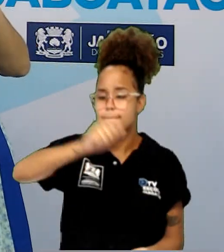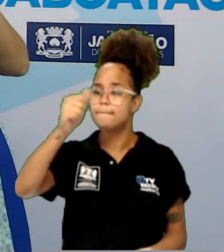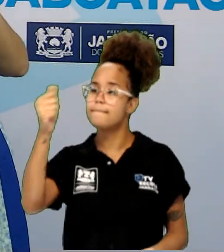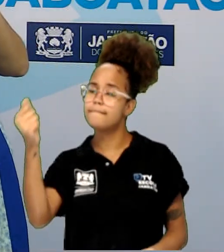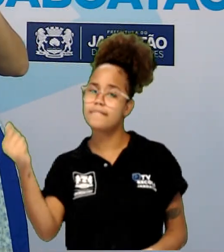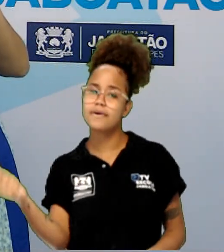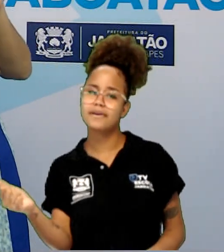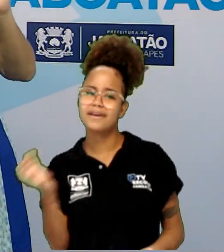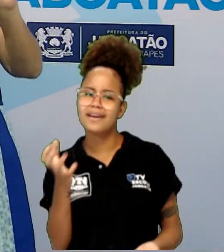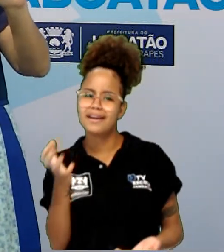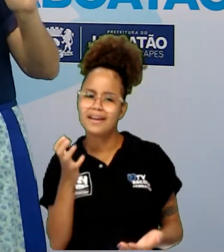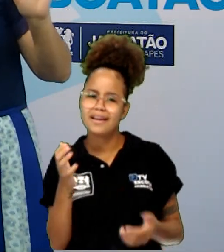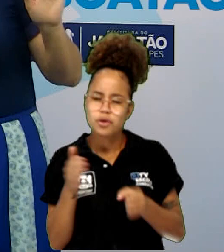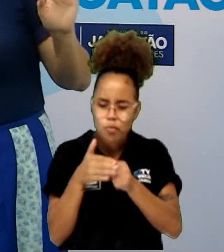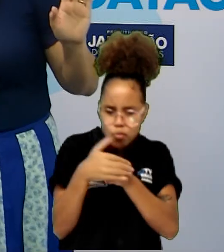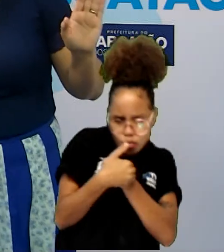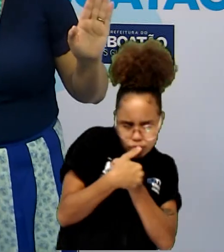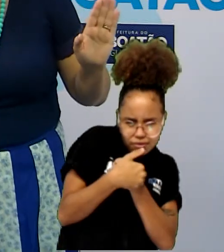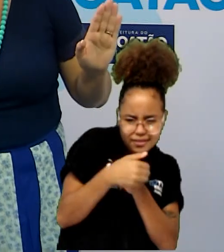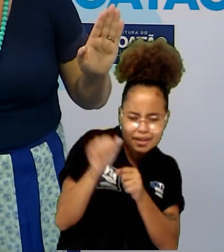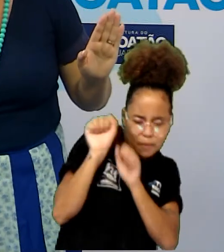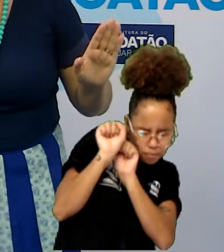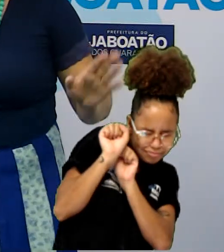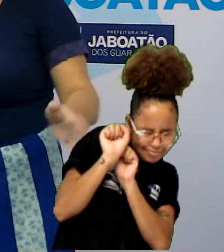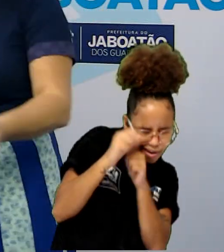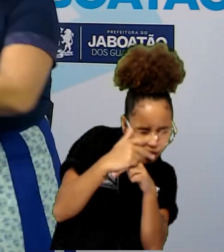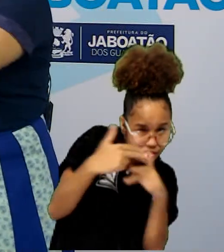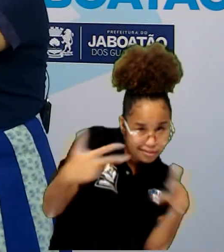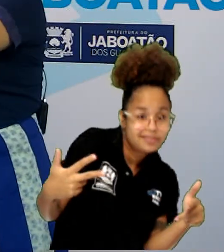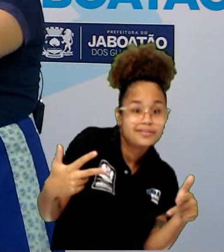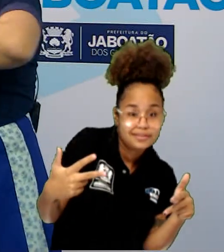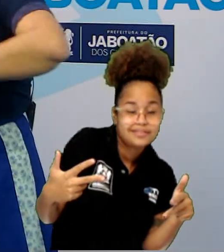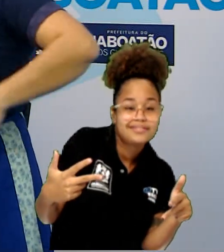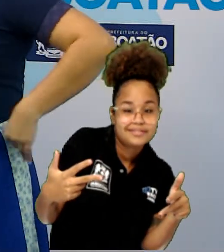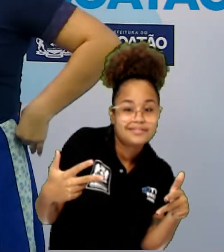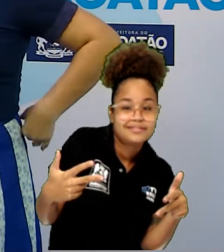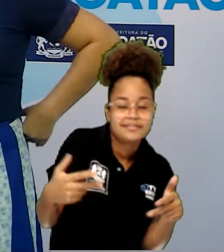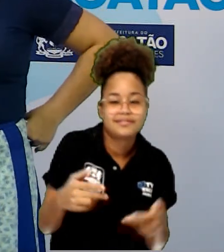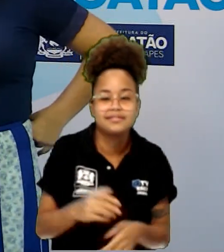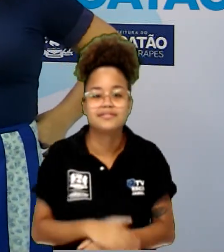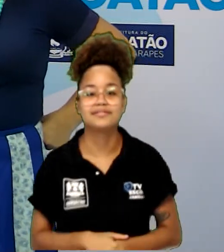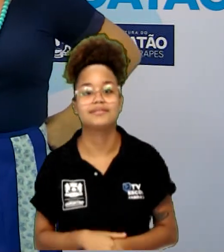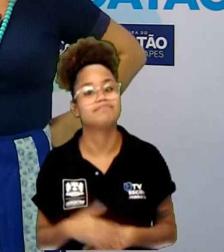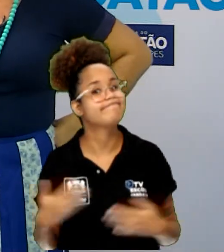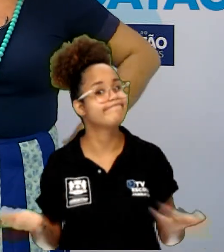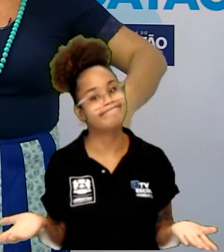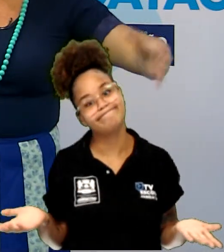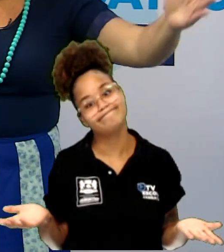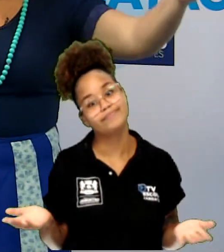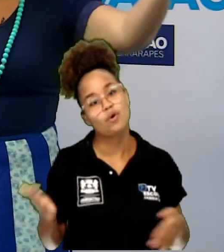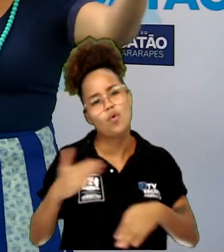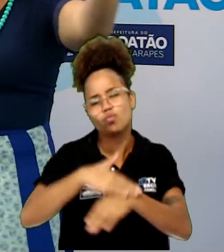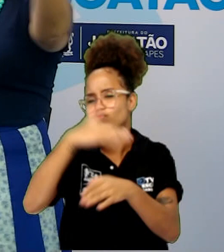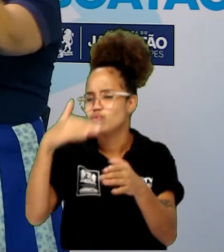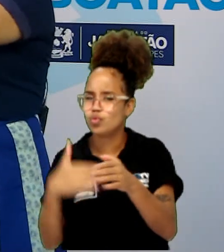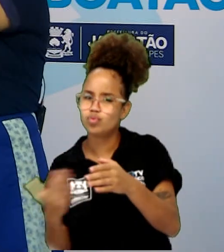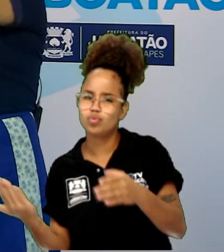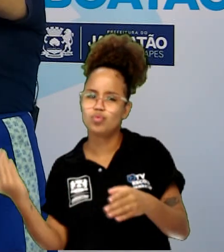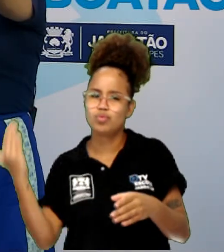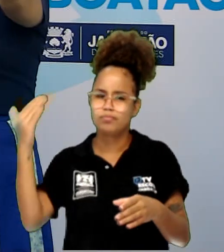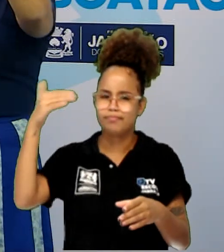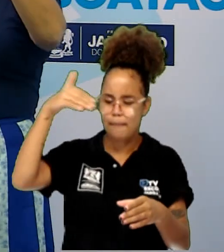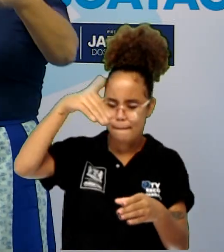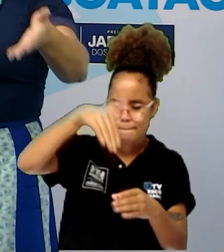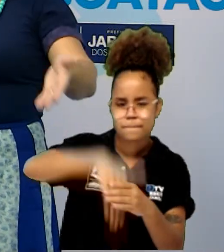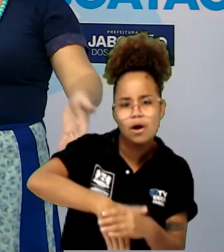para tentar se proteger e se livrar daquela enxurrada de coisas. Mas não teve jeito. As coisas bateram na